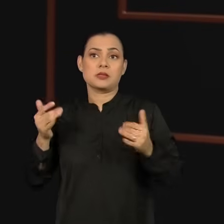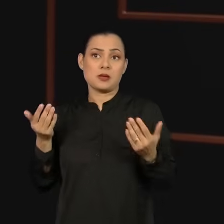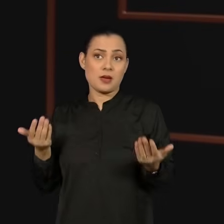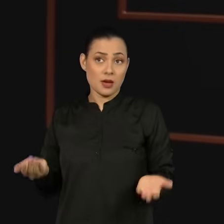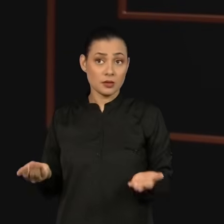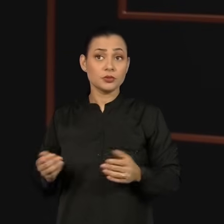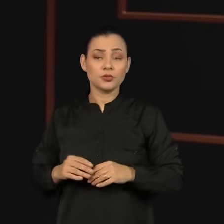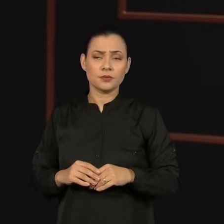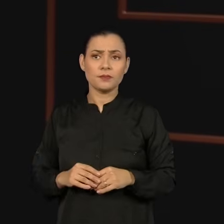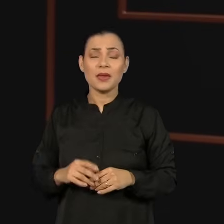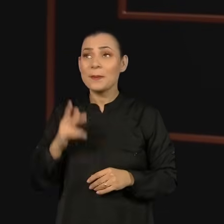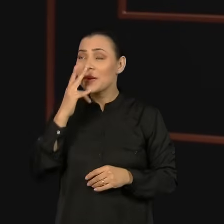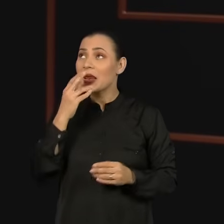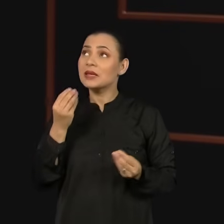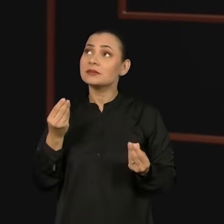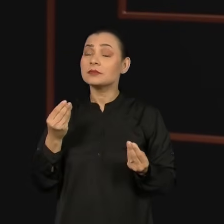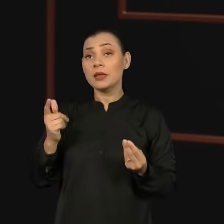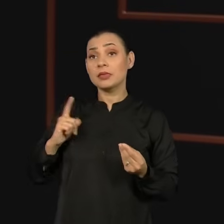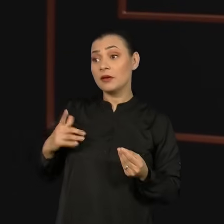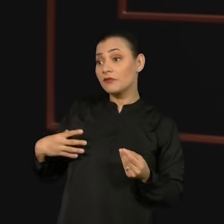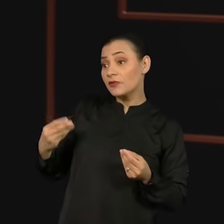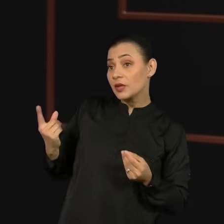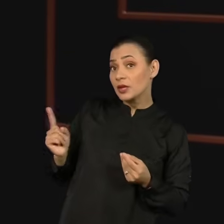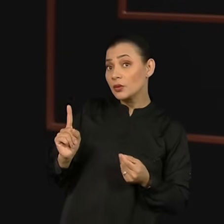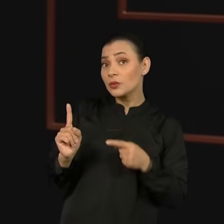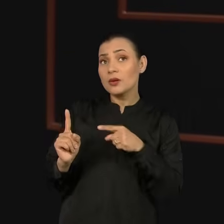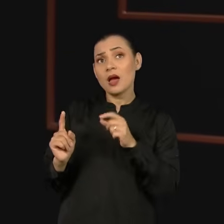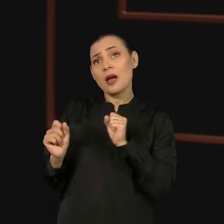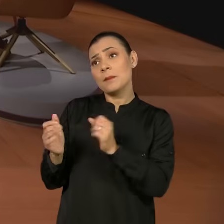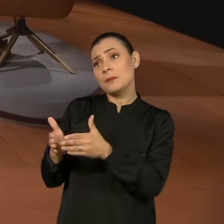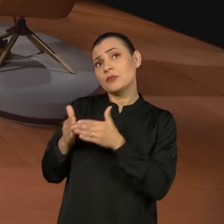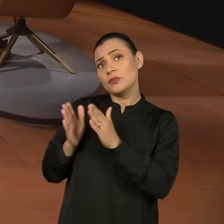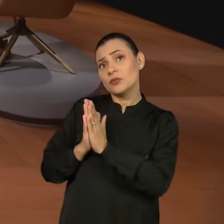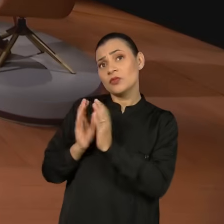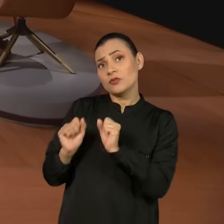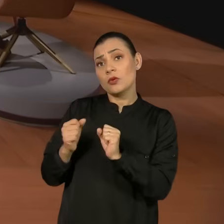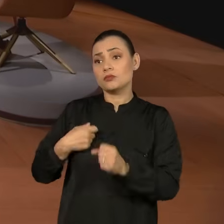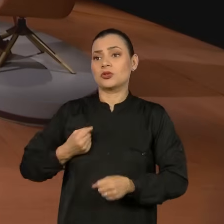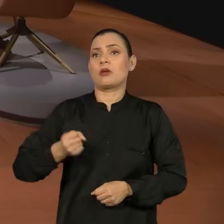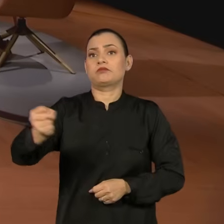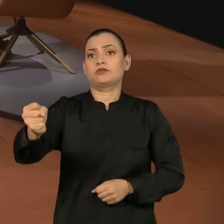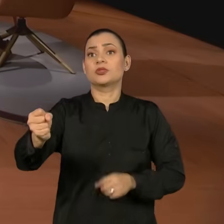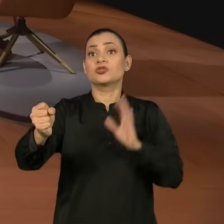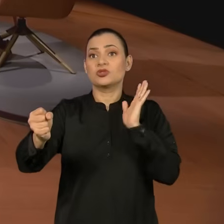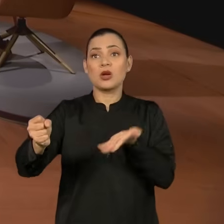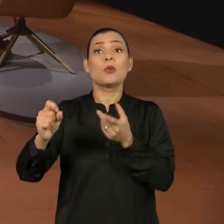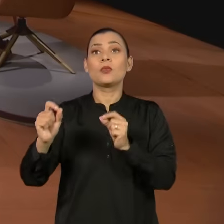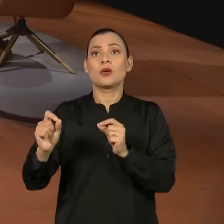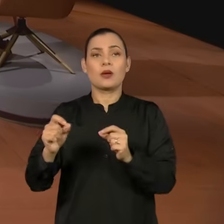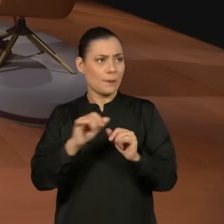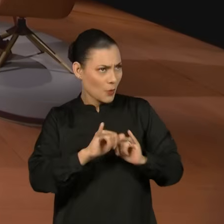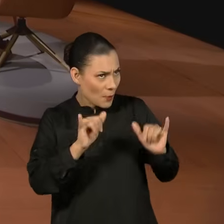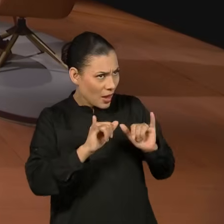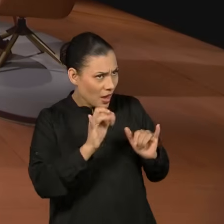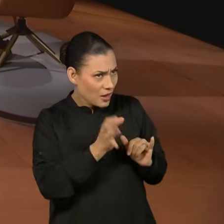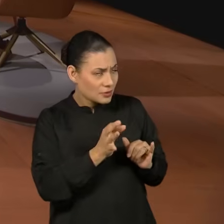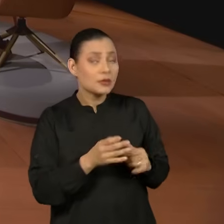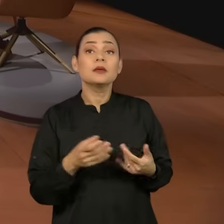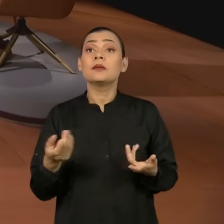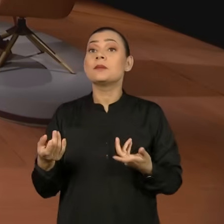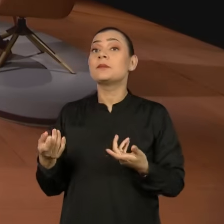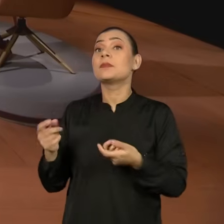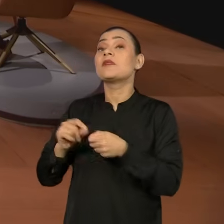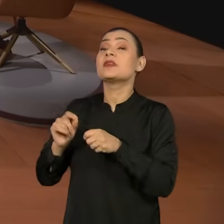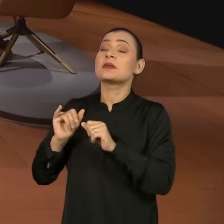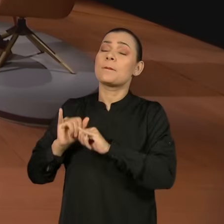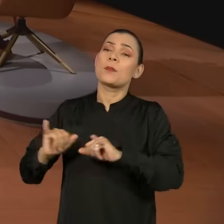Então, era tudo meio assim, você tem um filho? Fala, me empresta o seu filho. Eu fui emprestado uma vez. Para fazer uma propaganda?